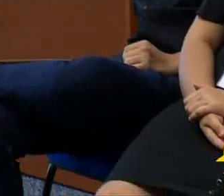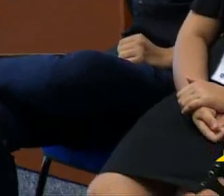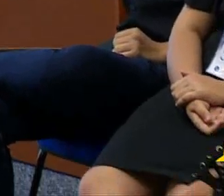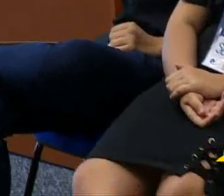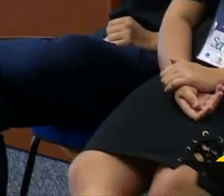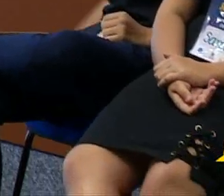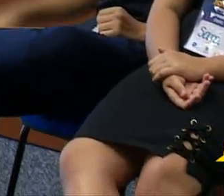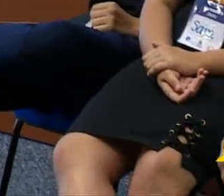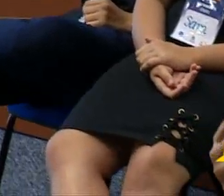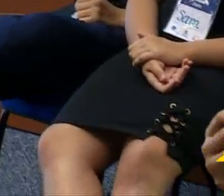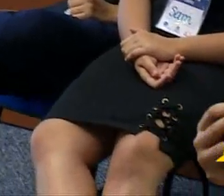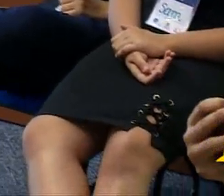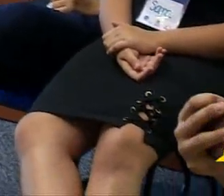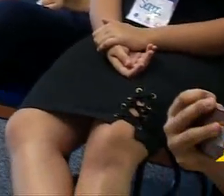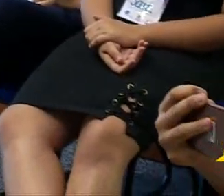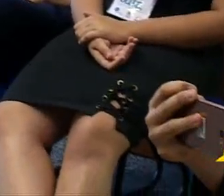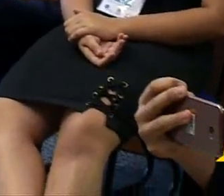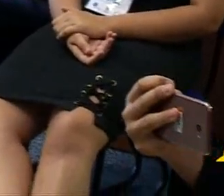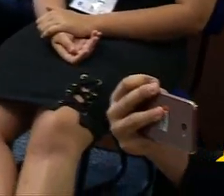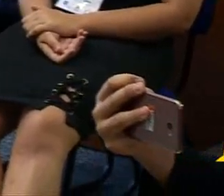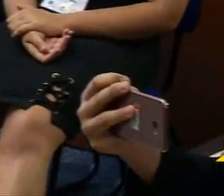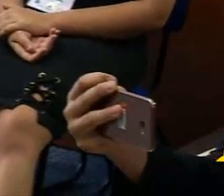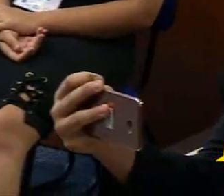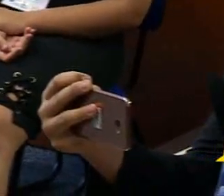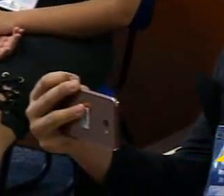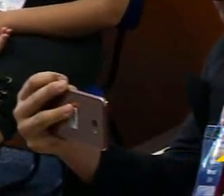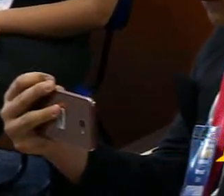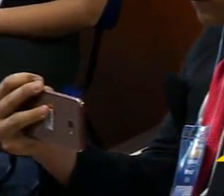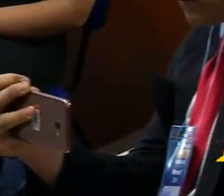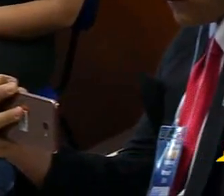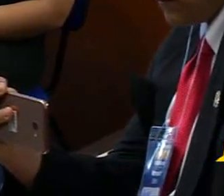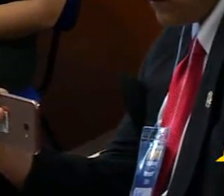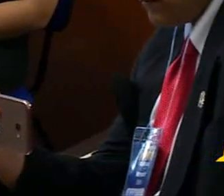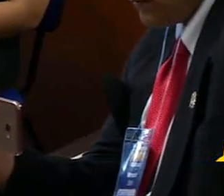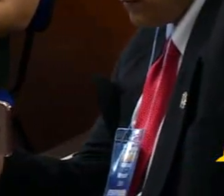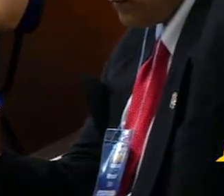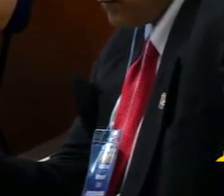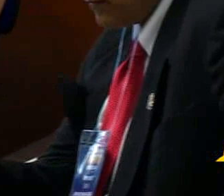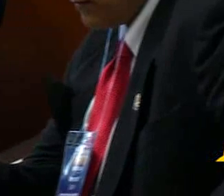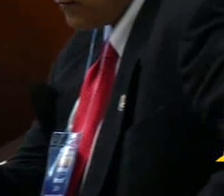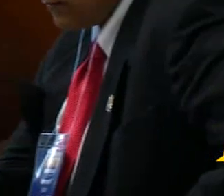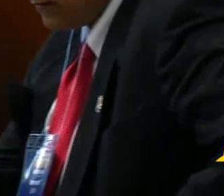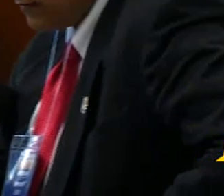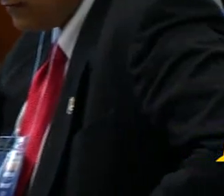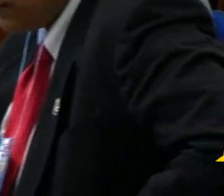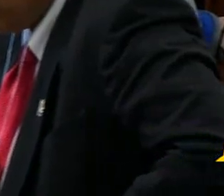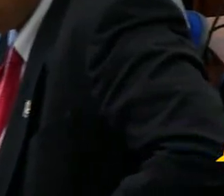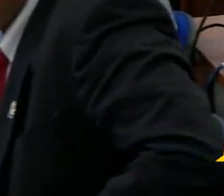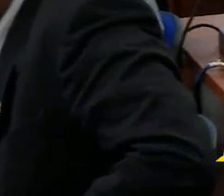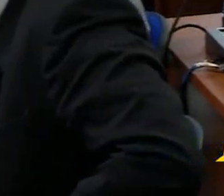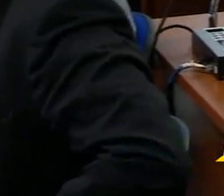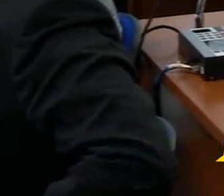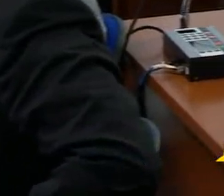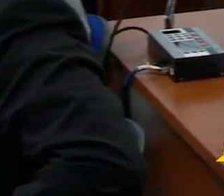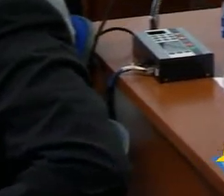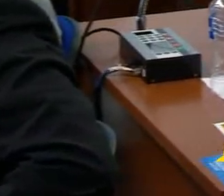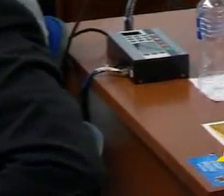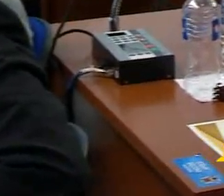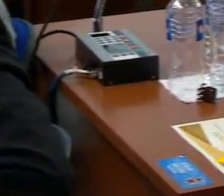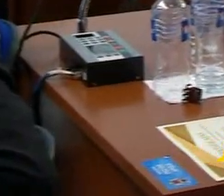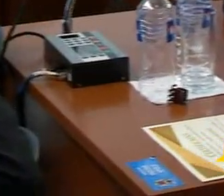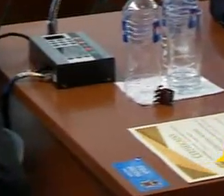O sol vê se enriquece a minha melanina. Só você me